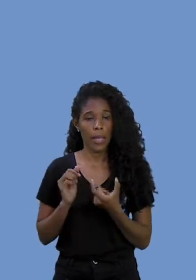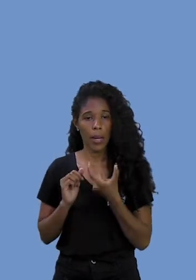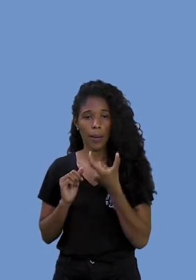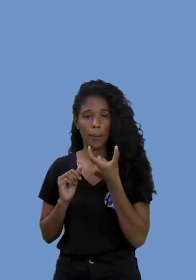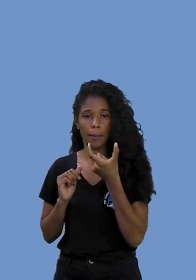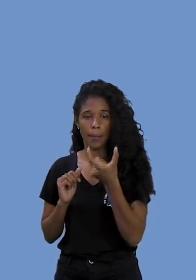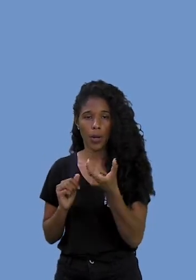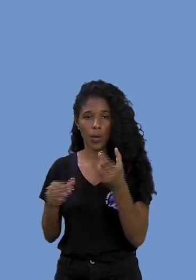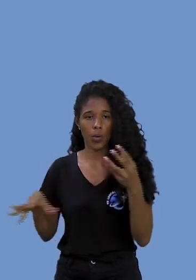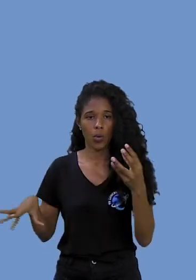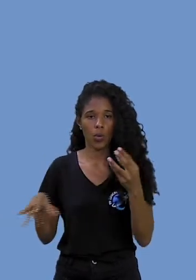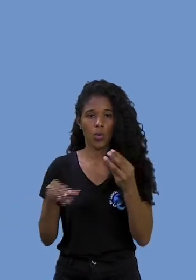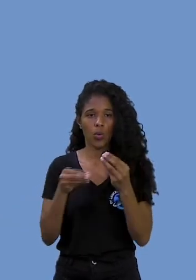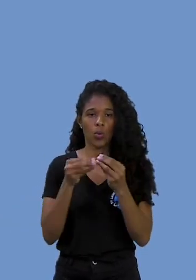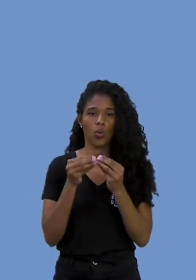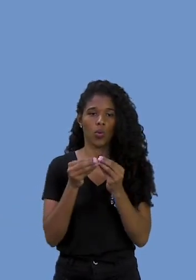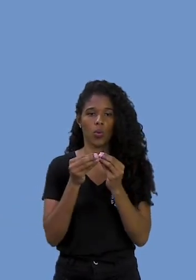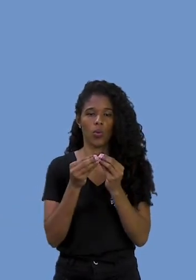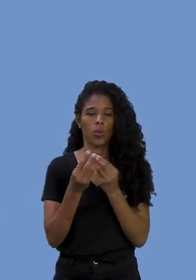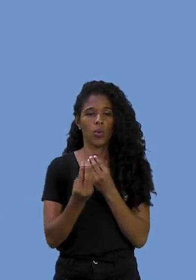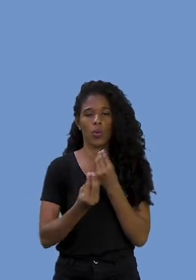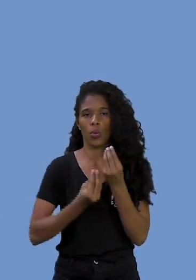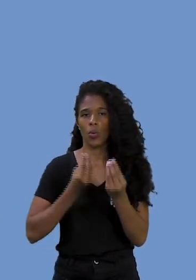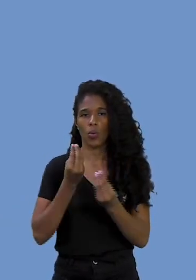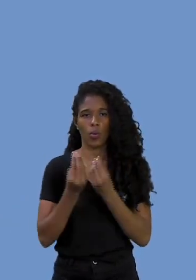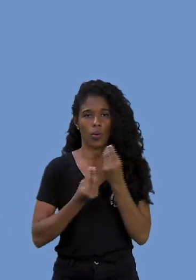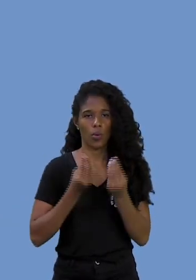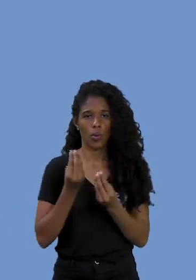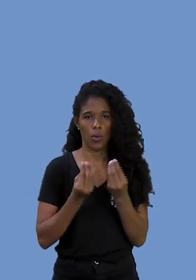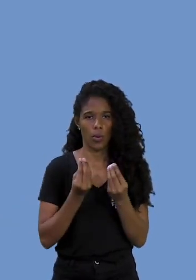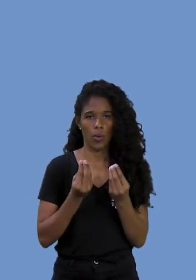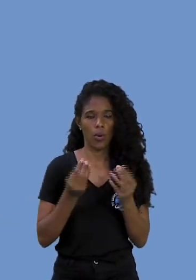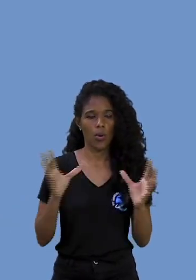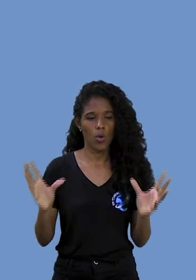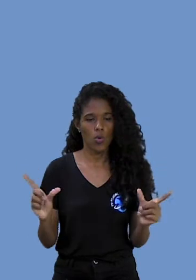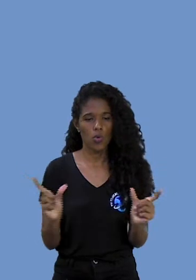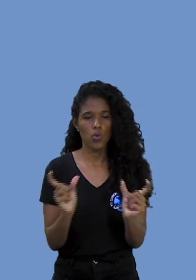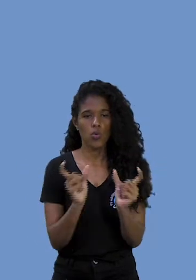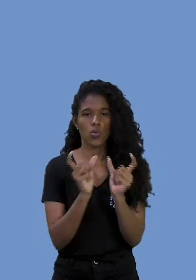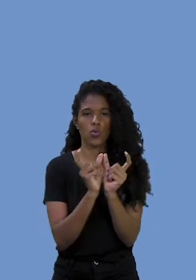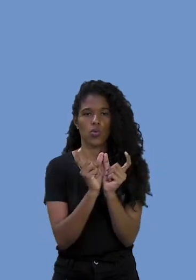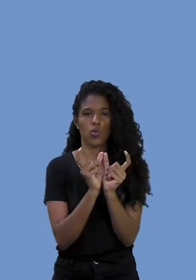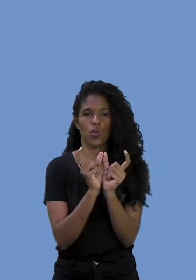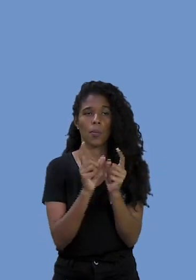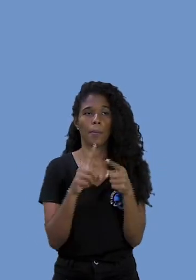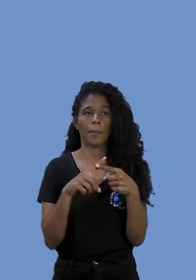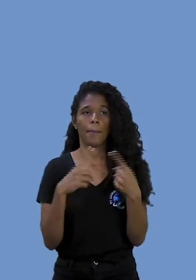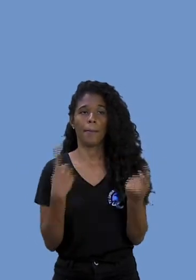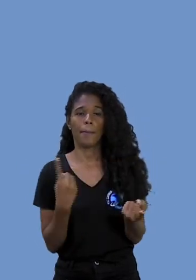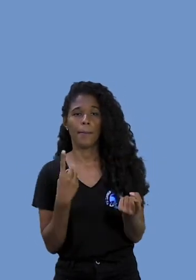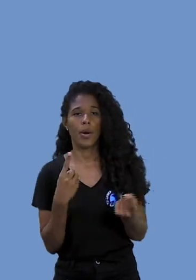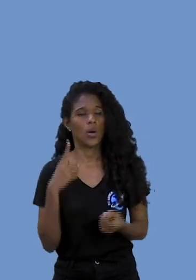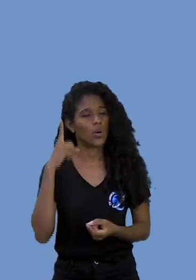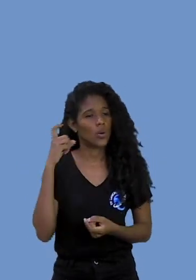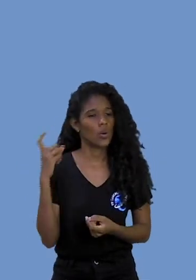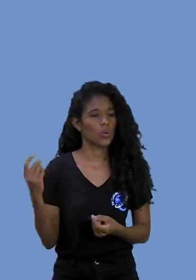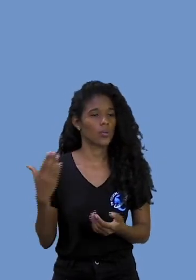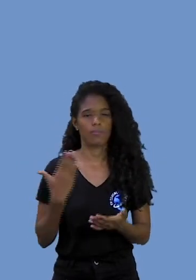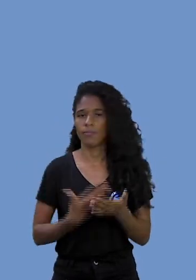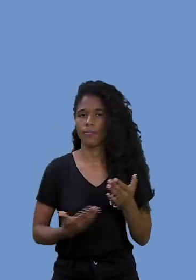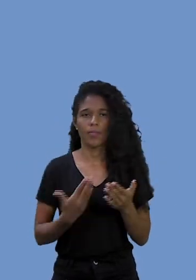São palavras que se juntam, mas elas não têm perda fonética, ou seja, elas não perdem nenhum dos sons. E